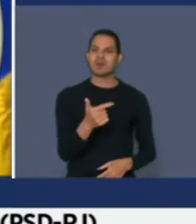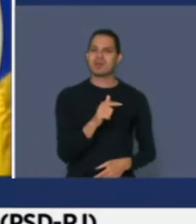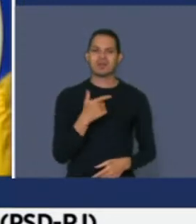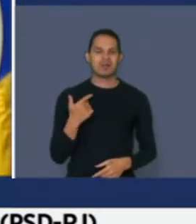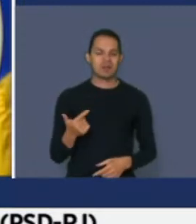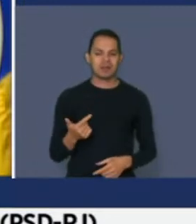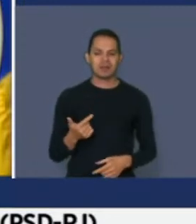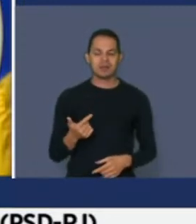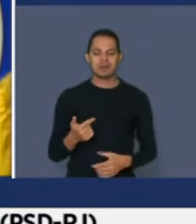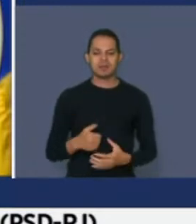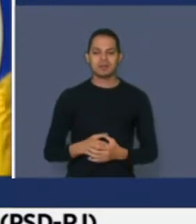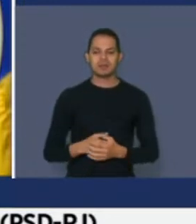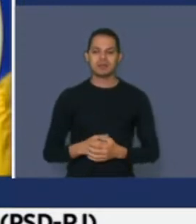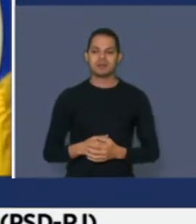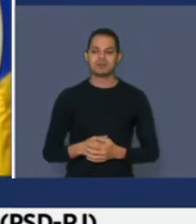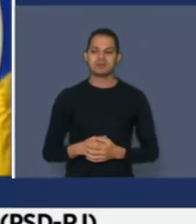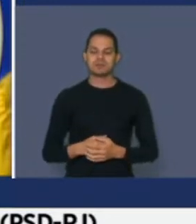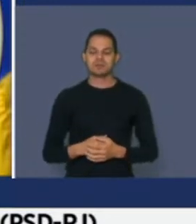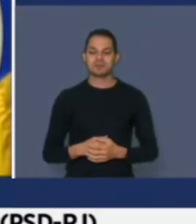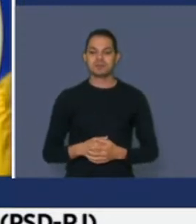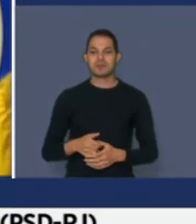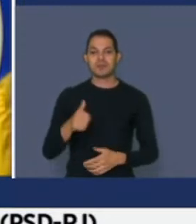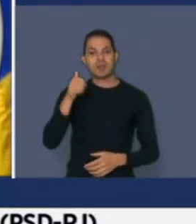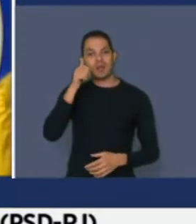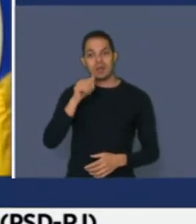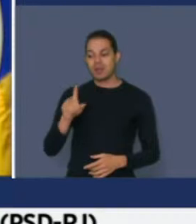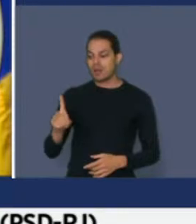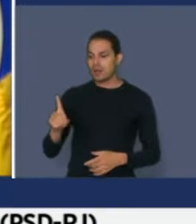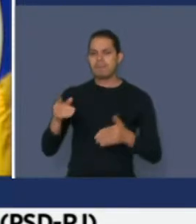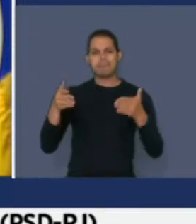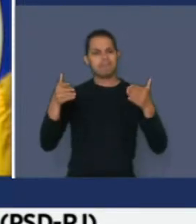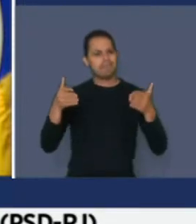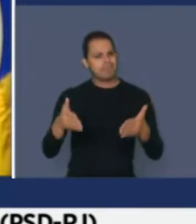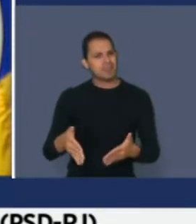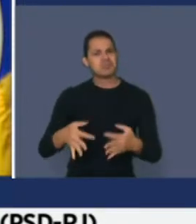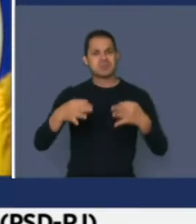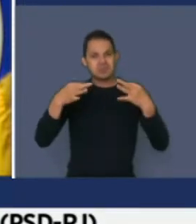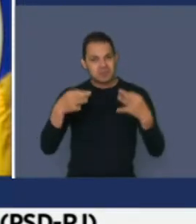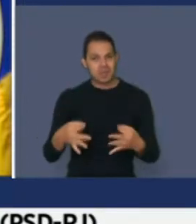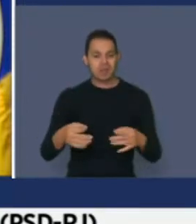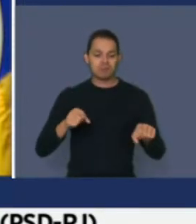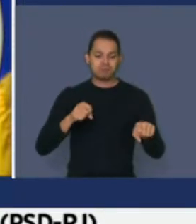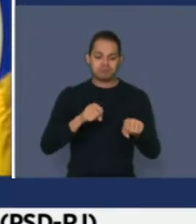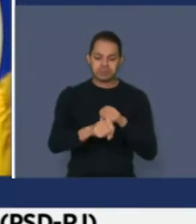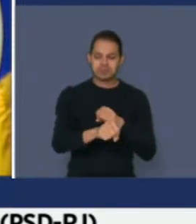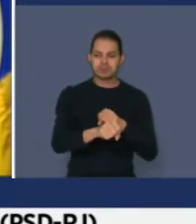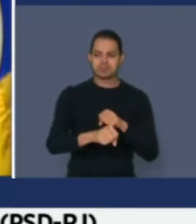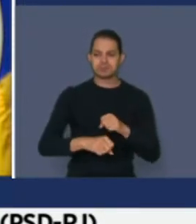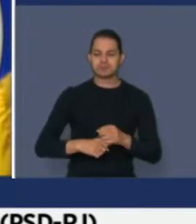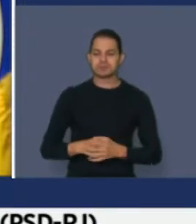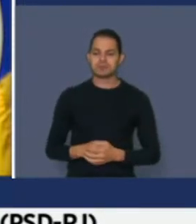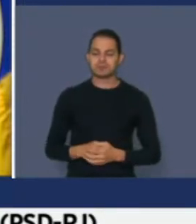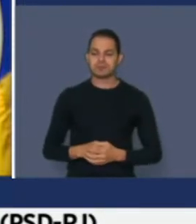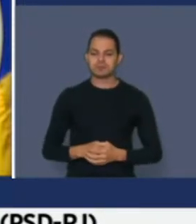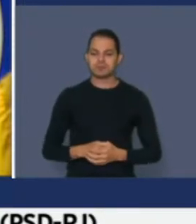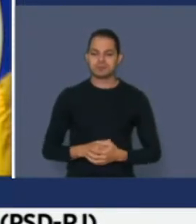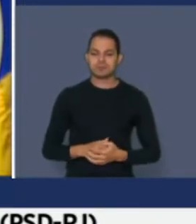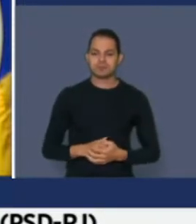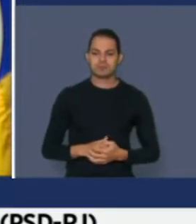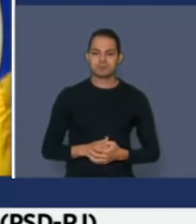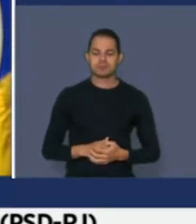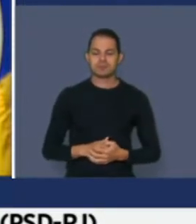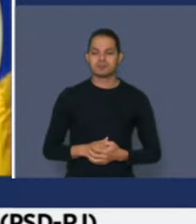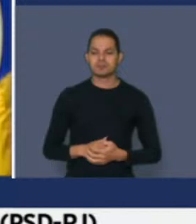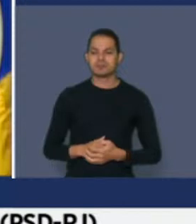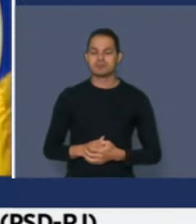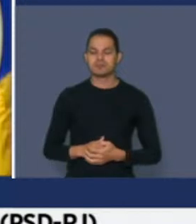de toda a participação que circunscreve o homicídio do